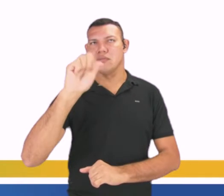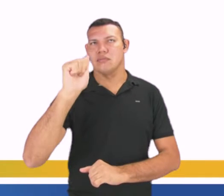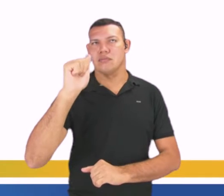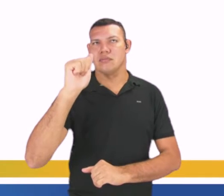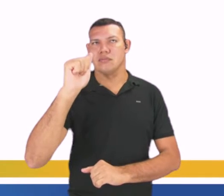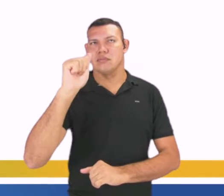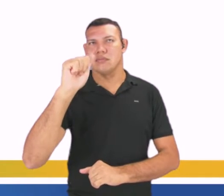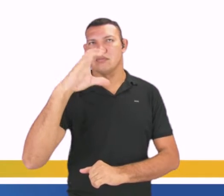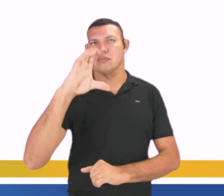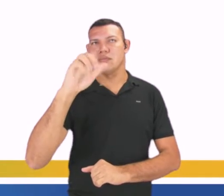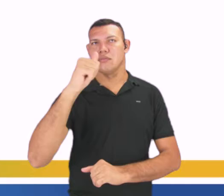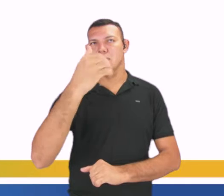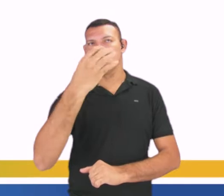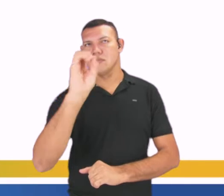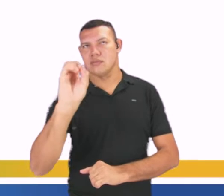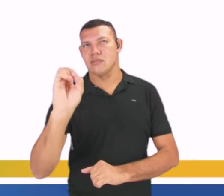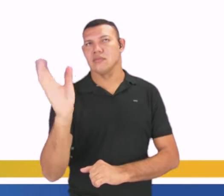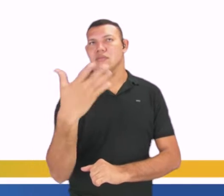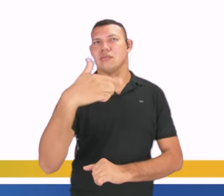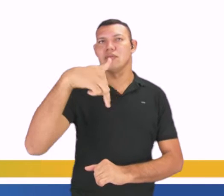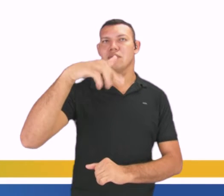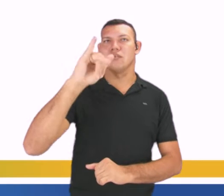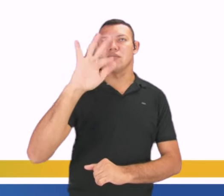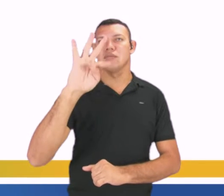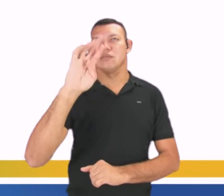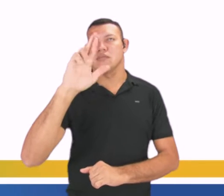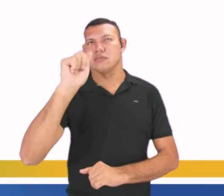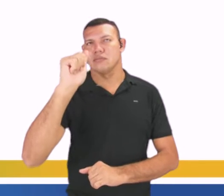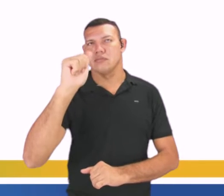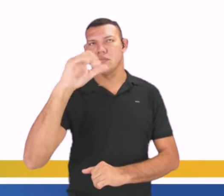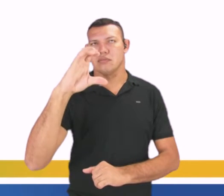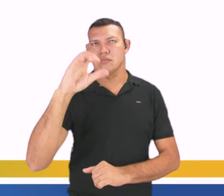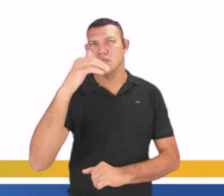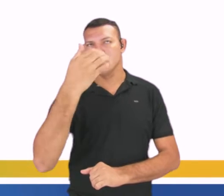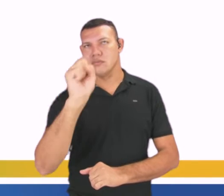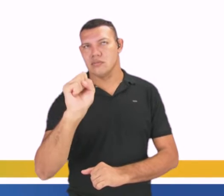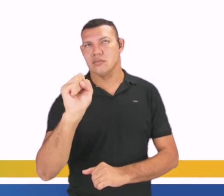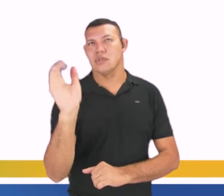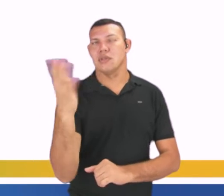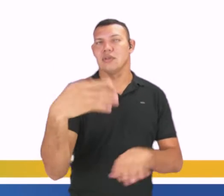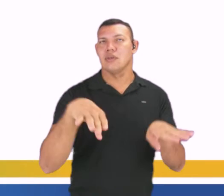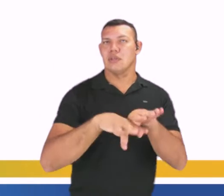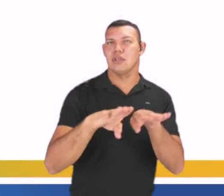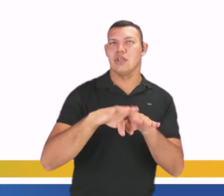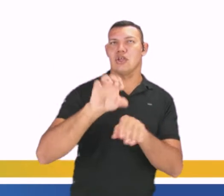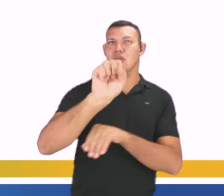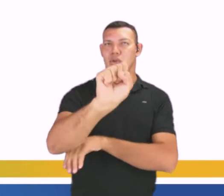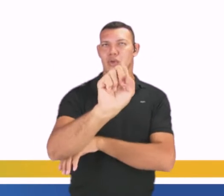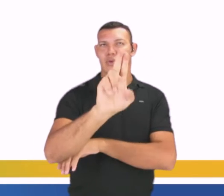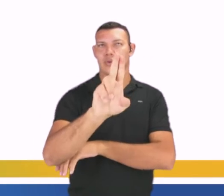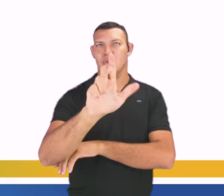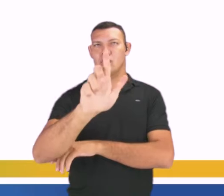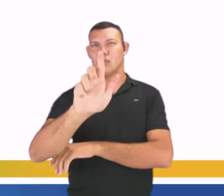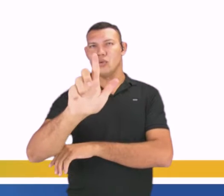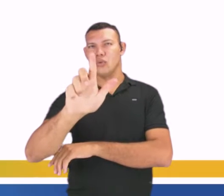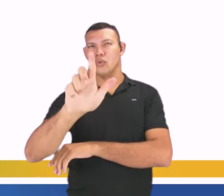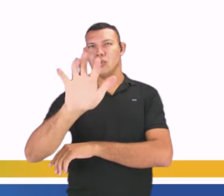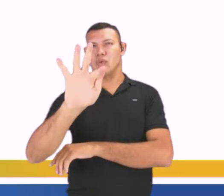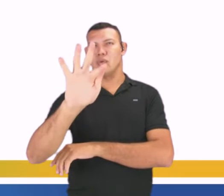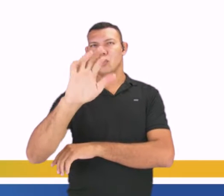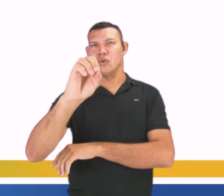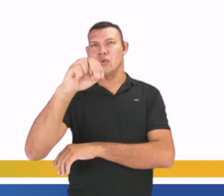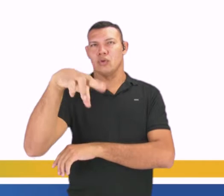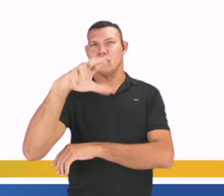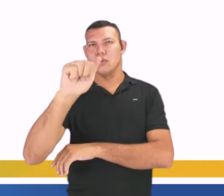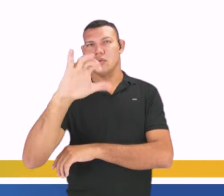o halogênio vai ser substituído pelo hidrogênio, E você vai ver que vai formar o monoclorometano. Como você